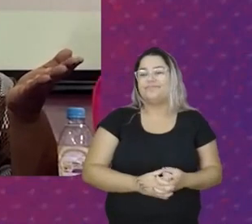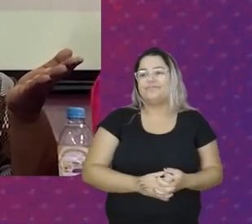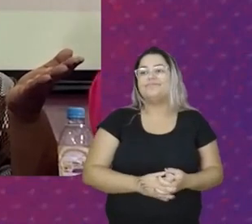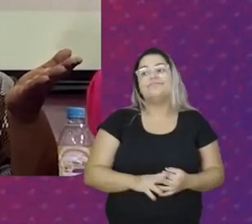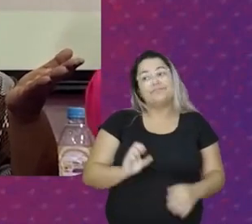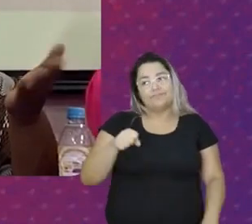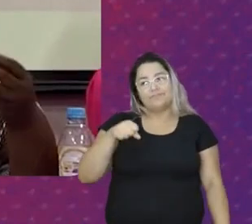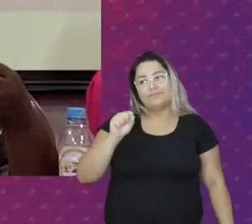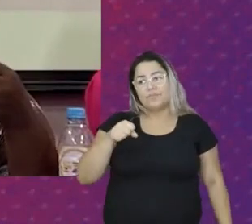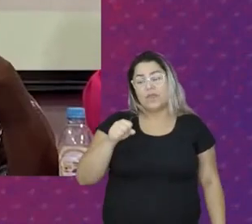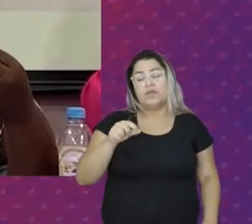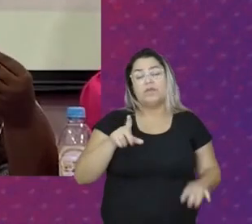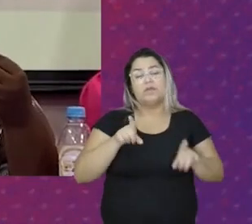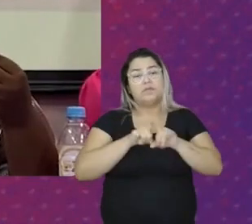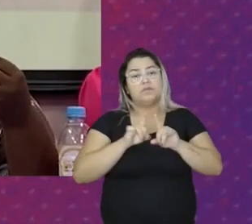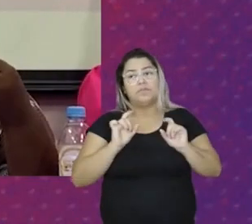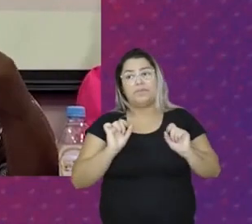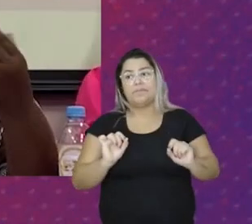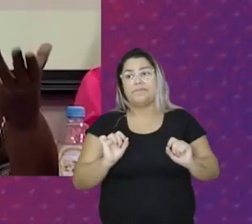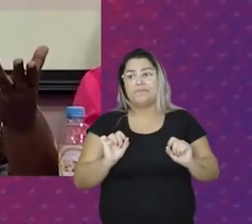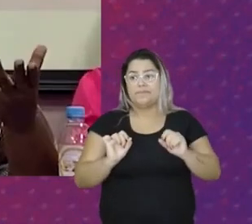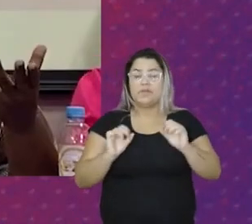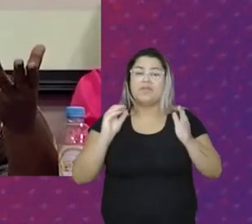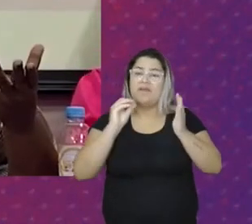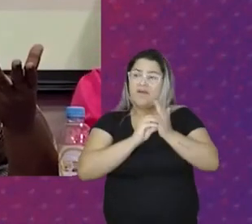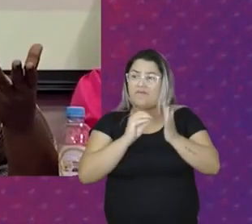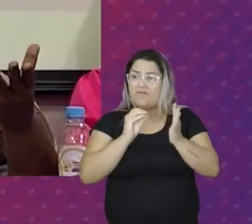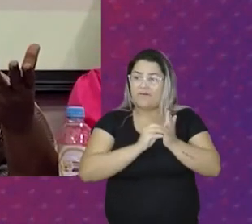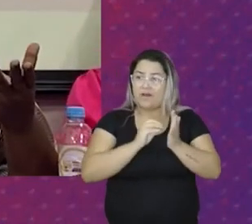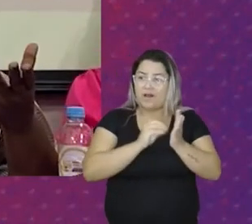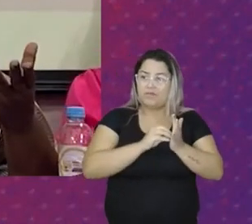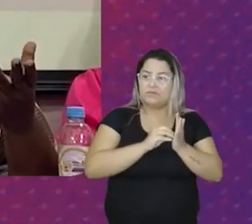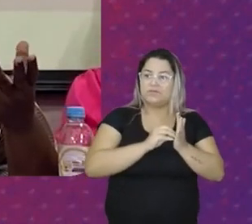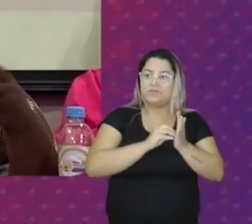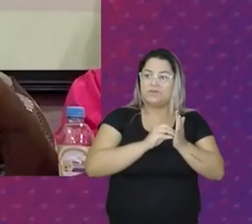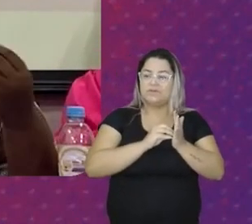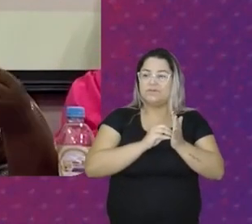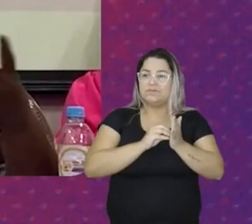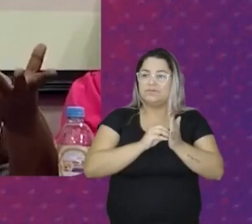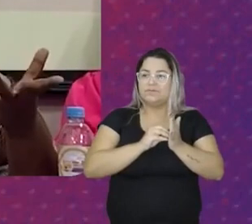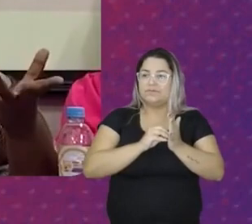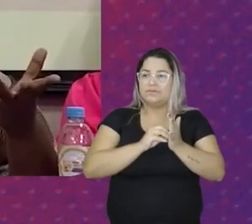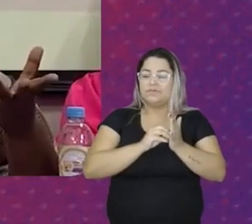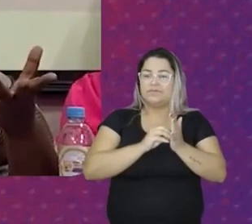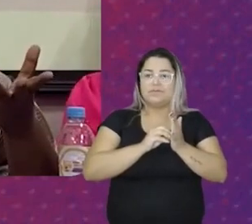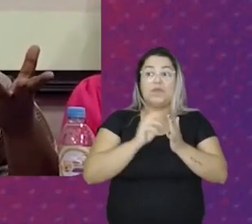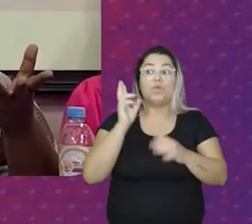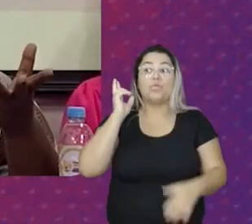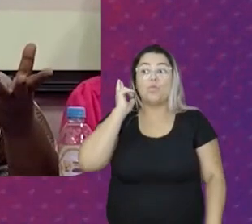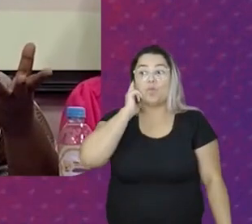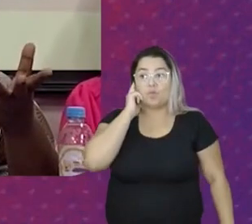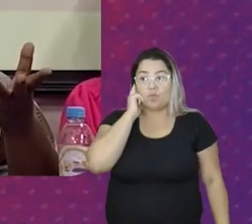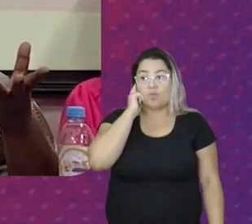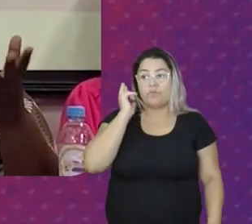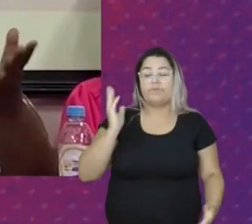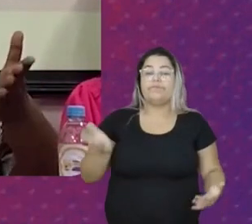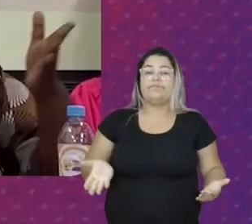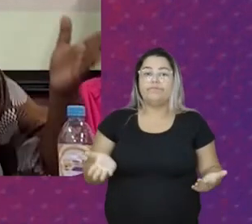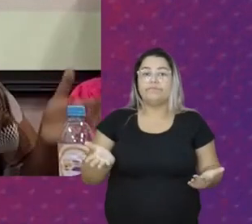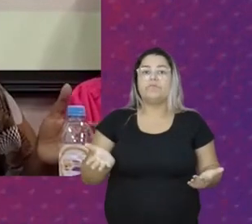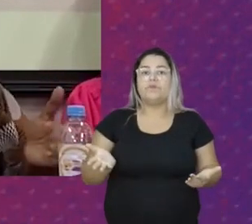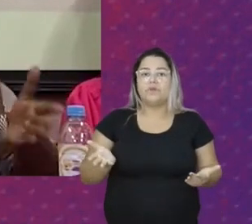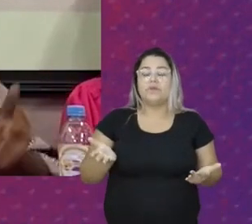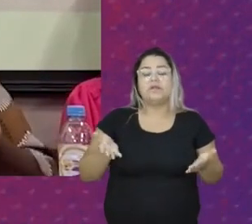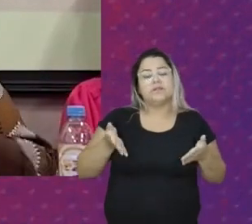Não é? Essa ausência, né, eu falo que é ensurdecedora.